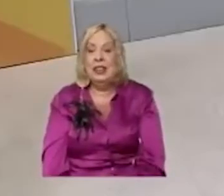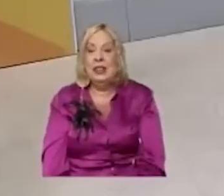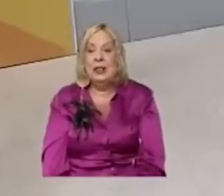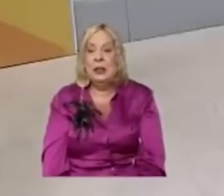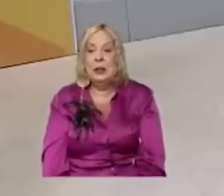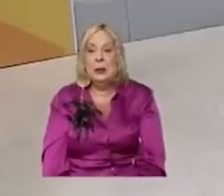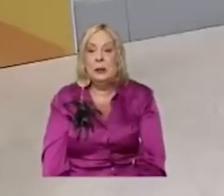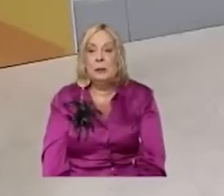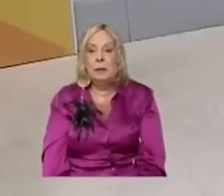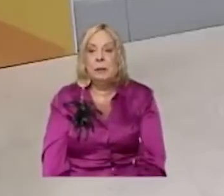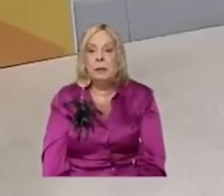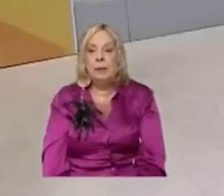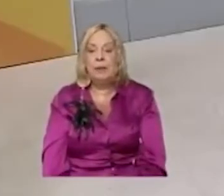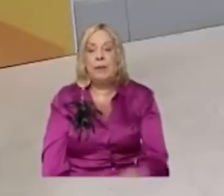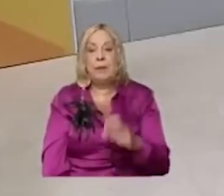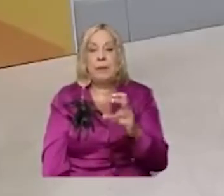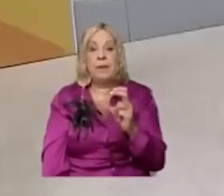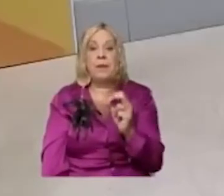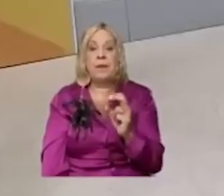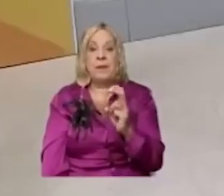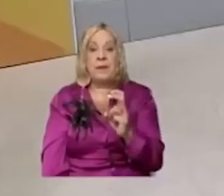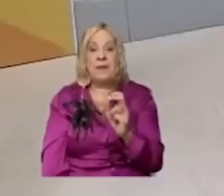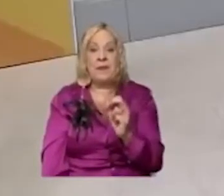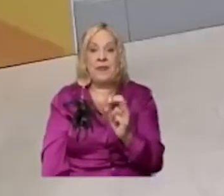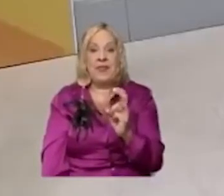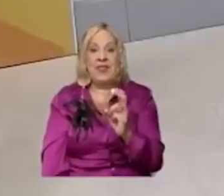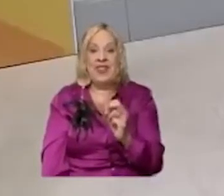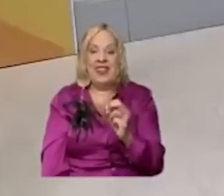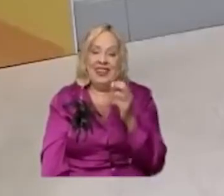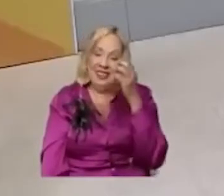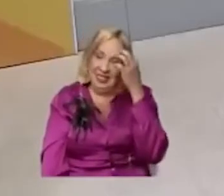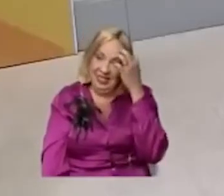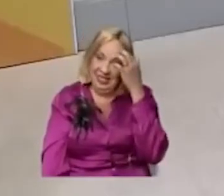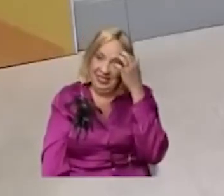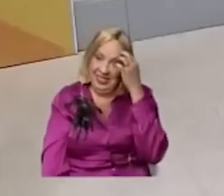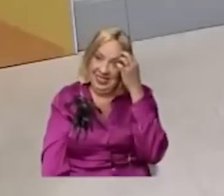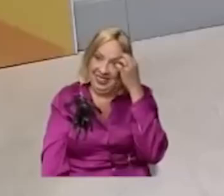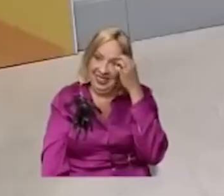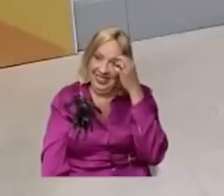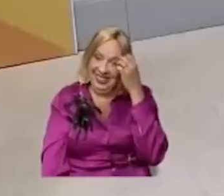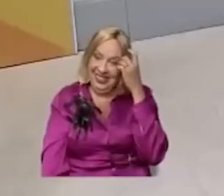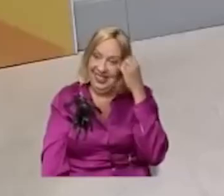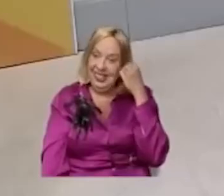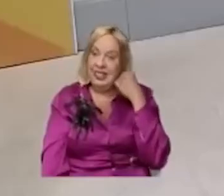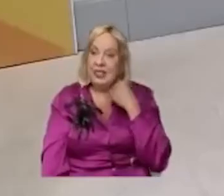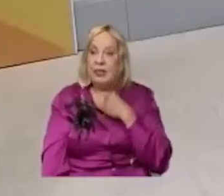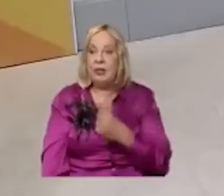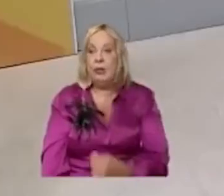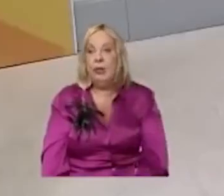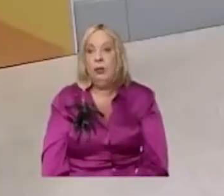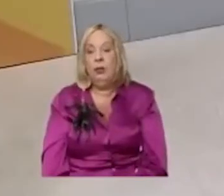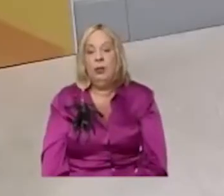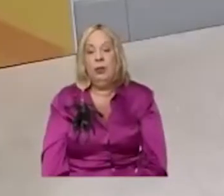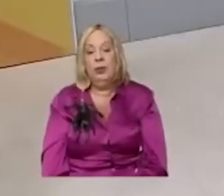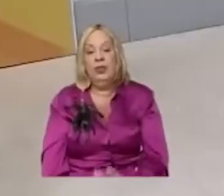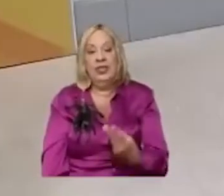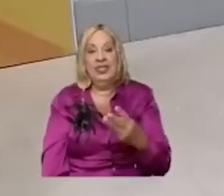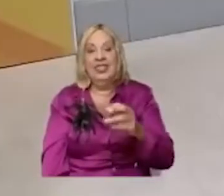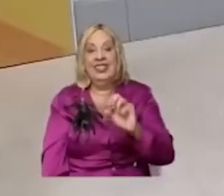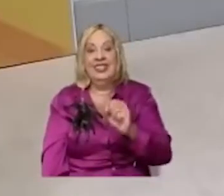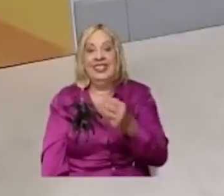10. Subiu mais uma dezena na mão da Tâmara. 50. 50.